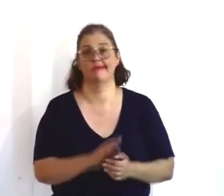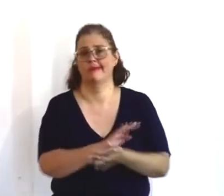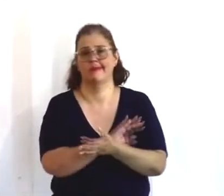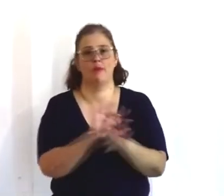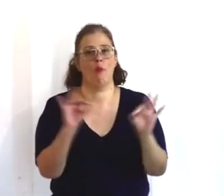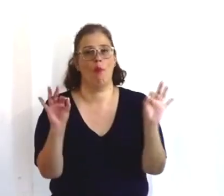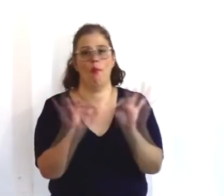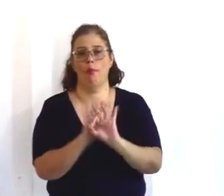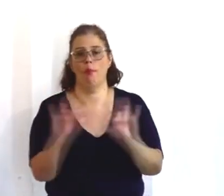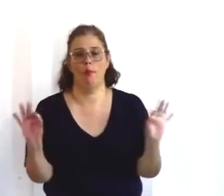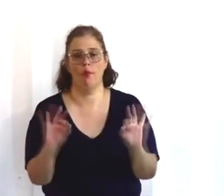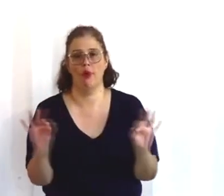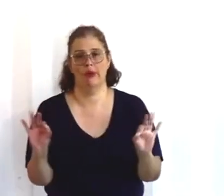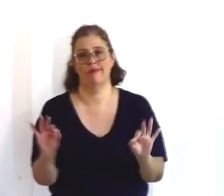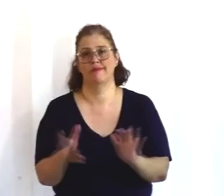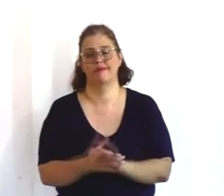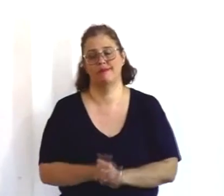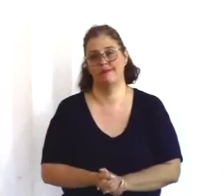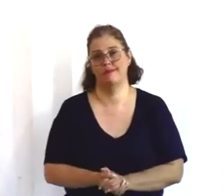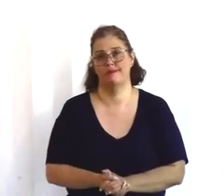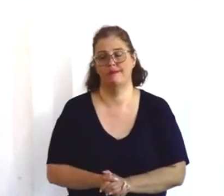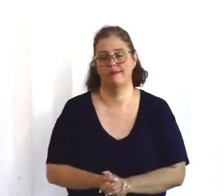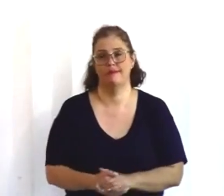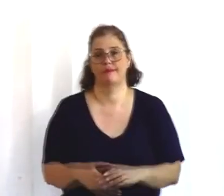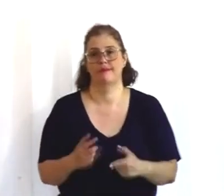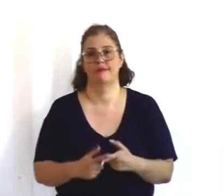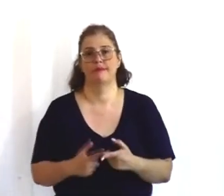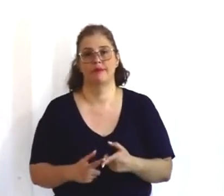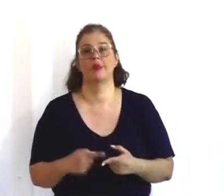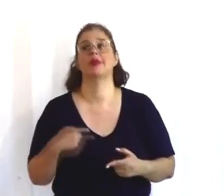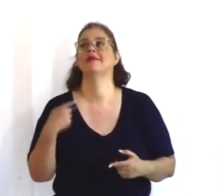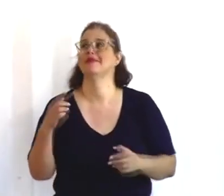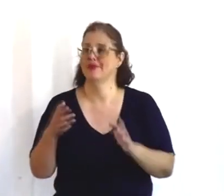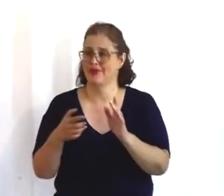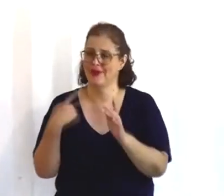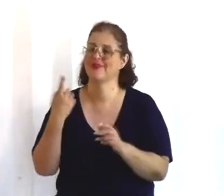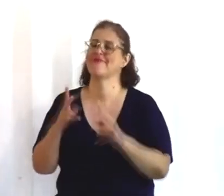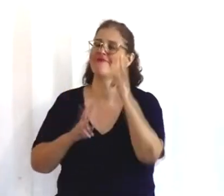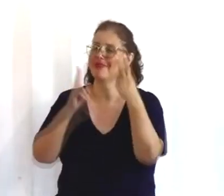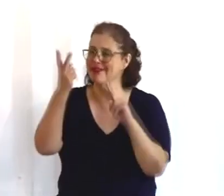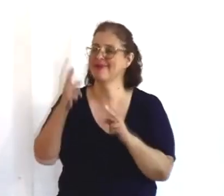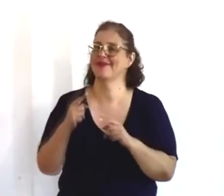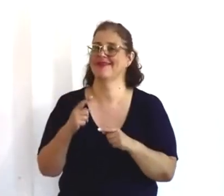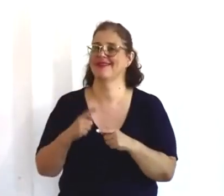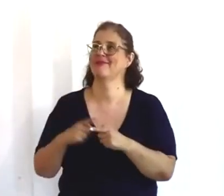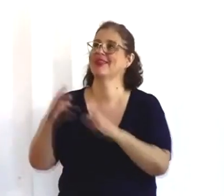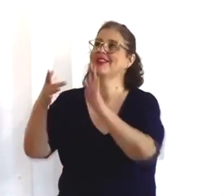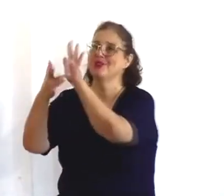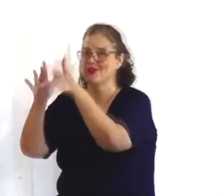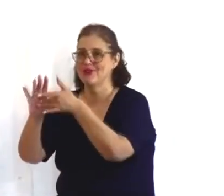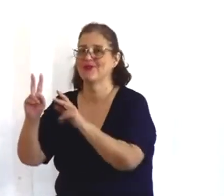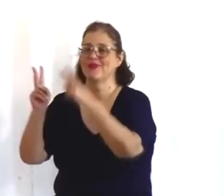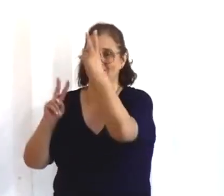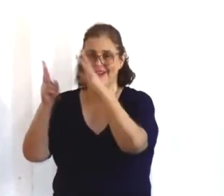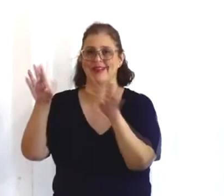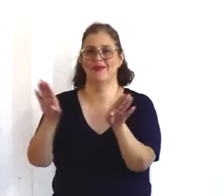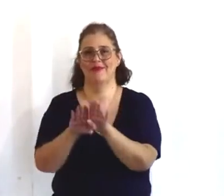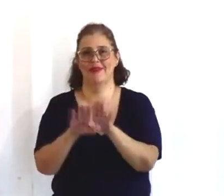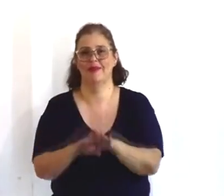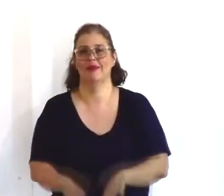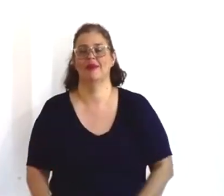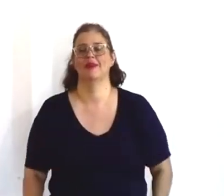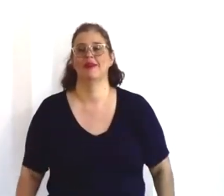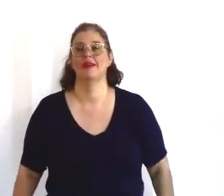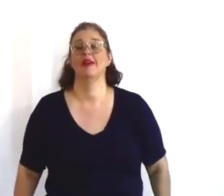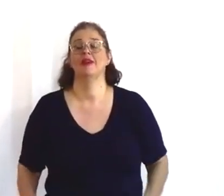separar, porque somos mais que vencedores, porque Ele venceu. Crianças, a cruz é para lembrar o que Cristo fez por nós, derramou o